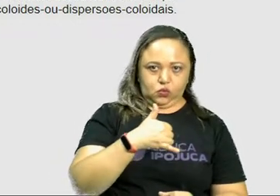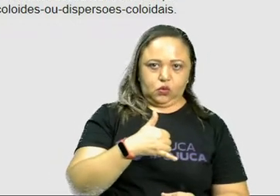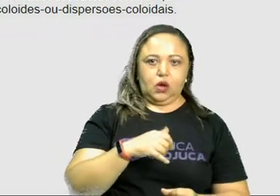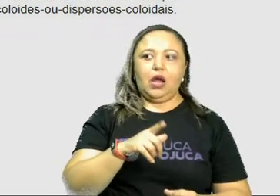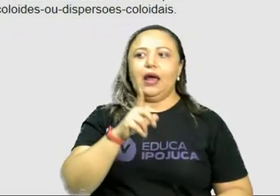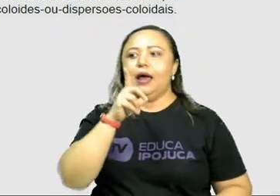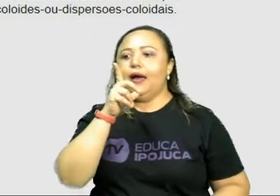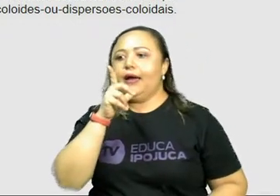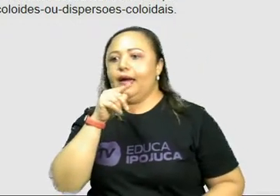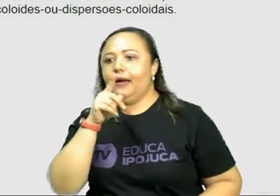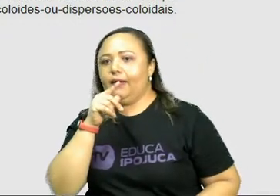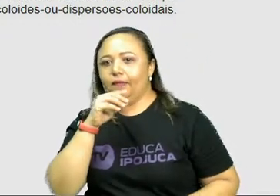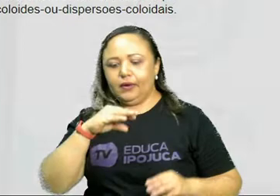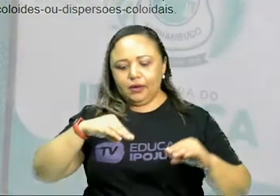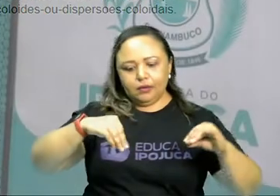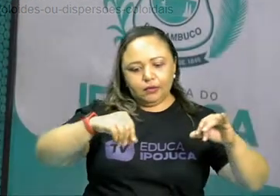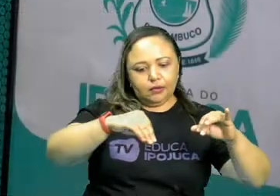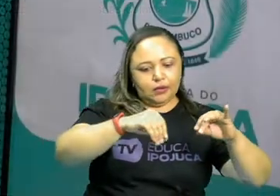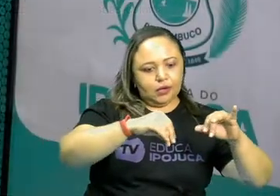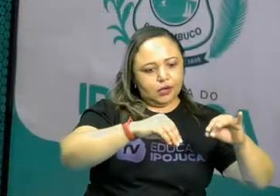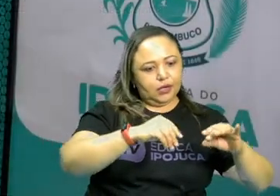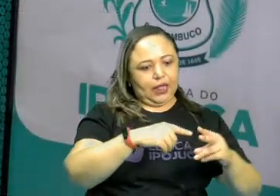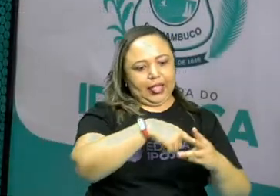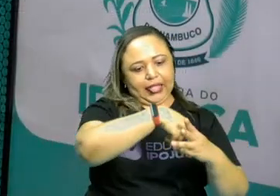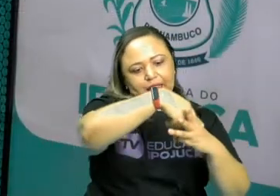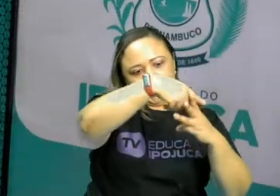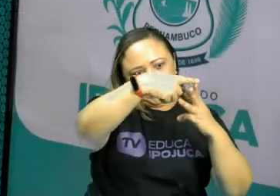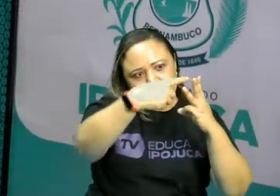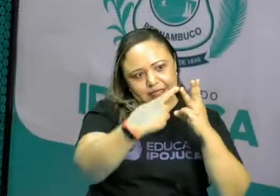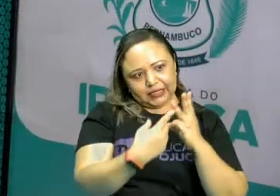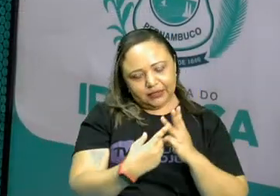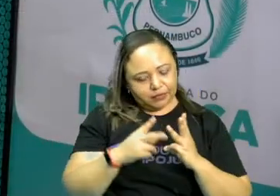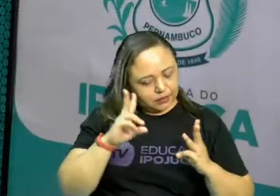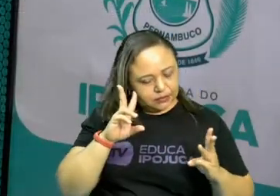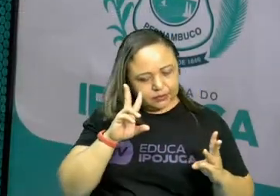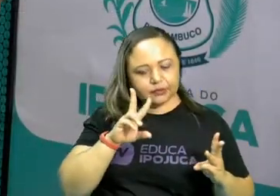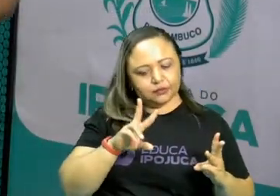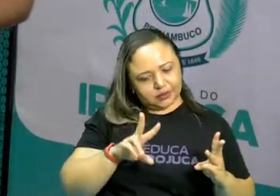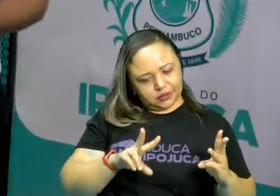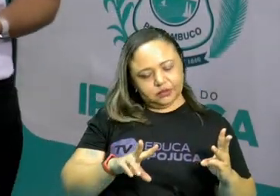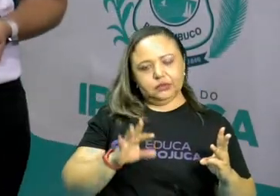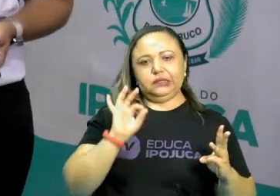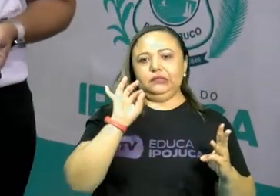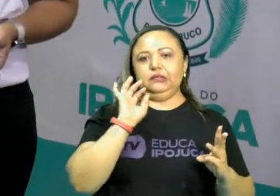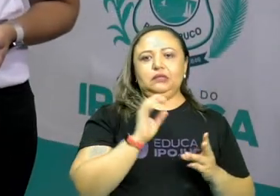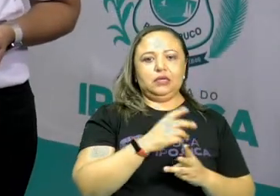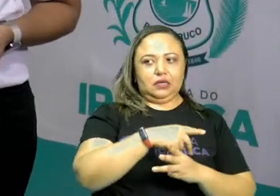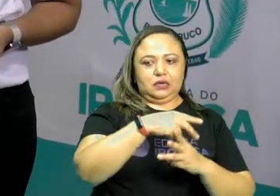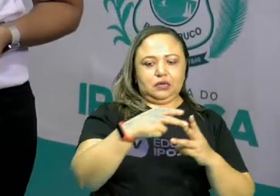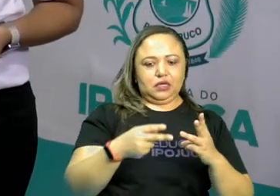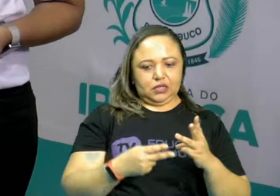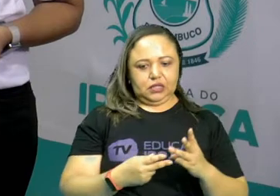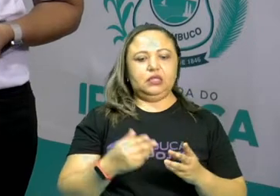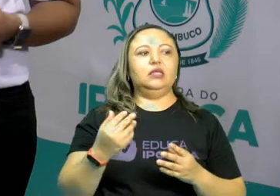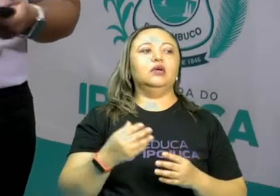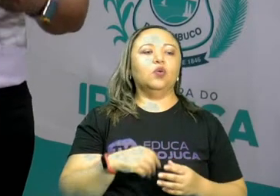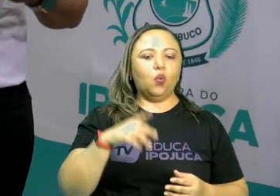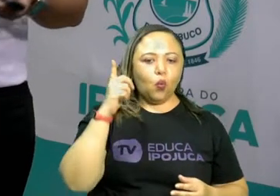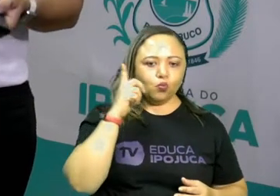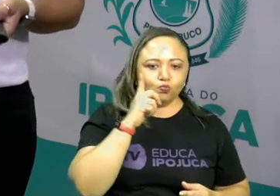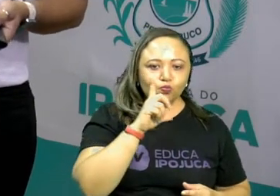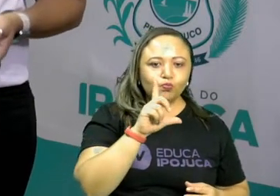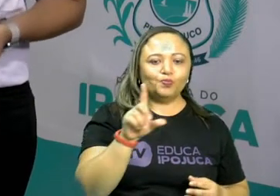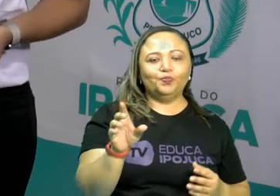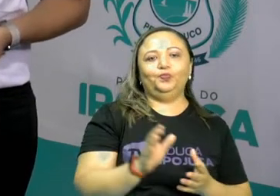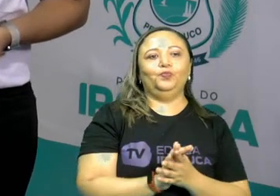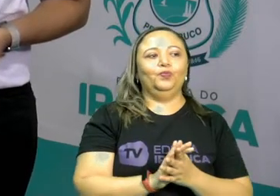uma mistura de três fases, onde eu consigo ver as três. Já outros tipos de misturas, eu só consigo